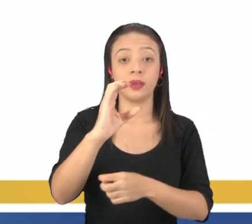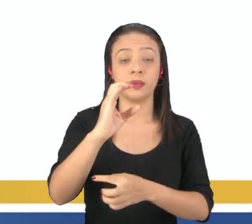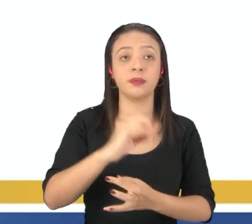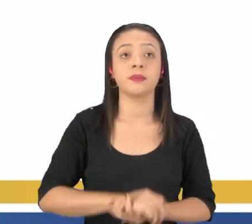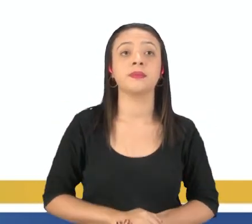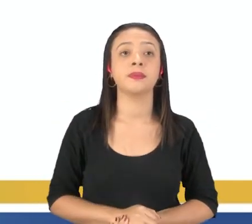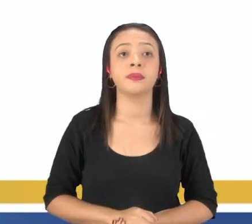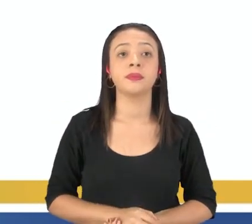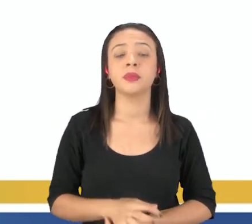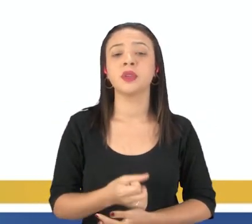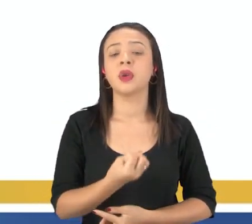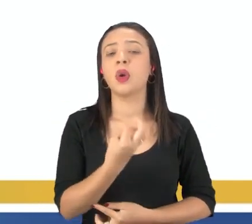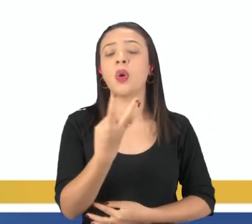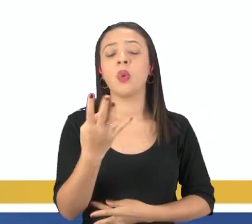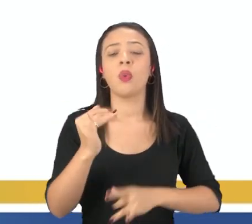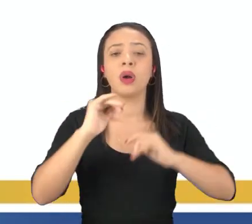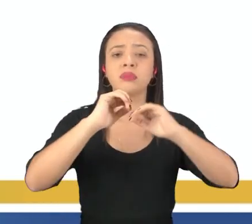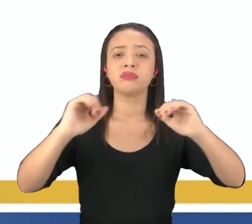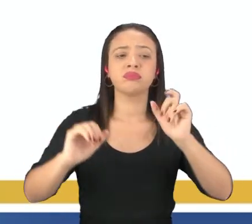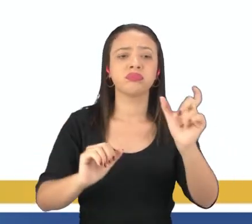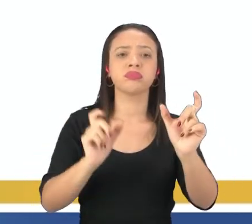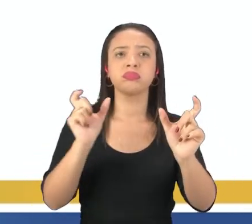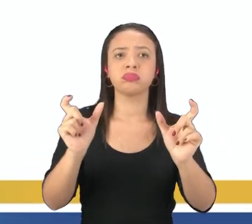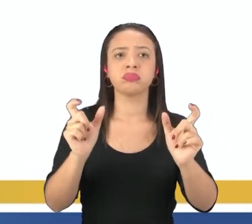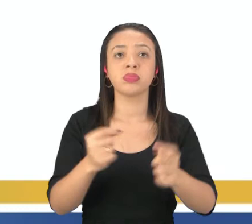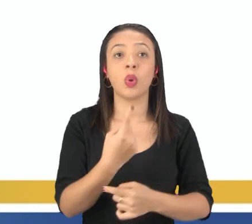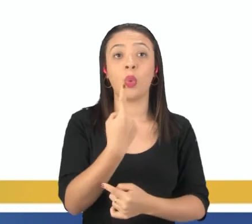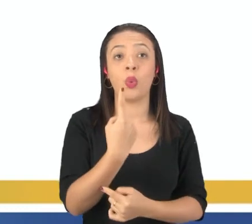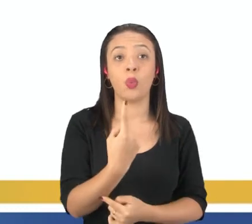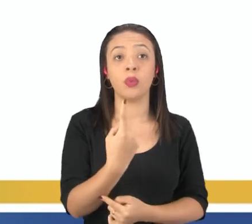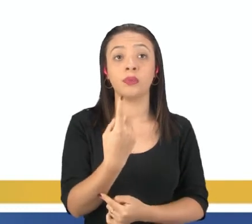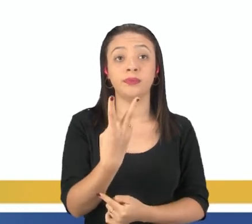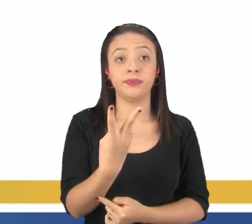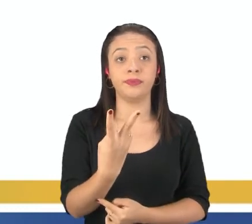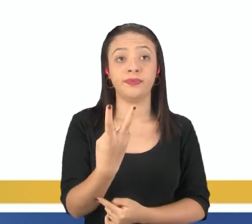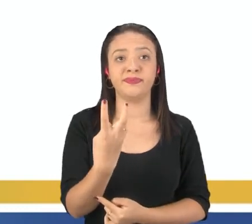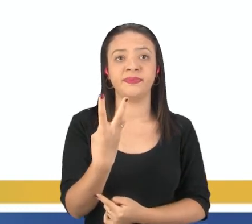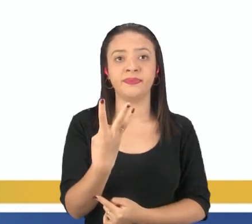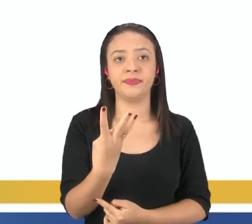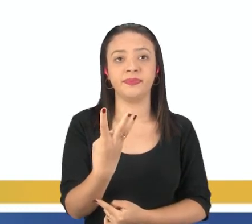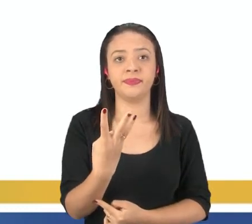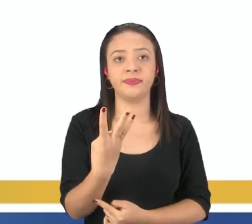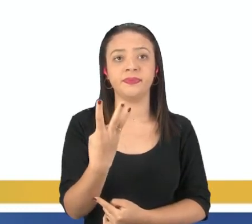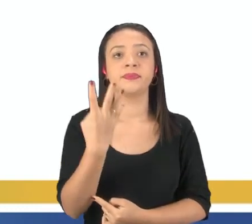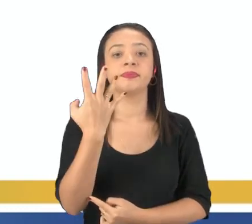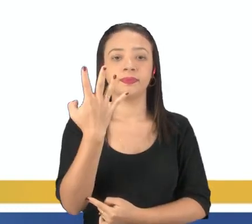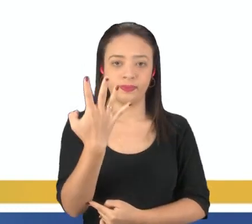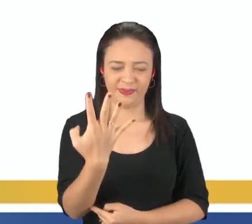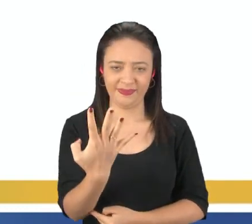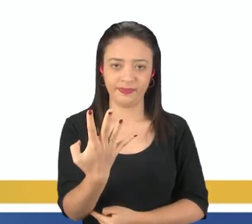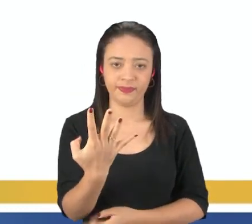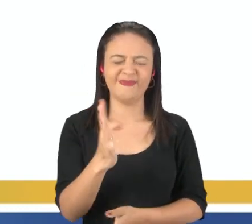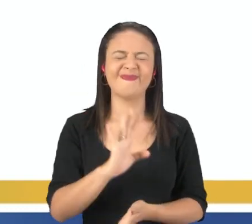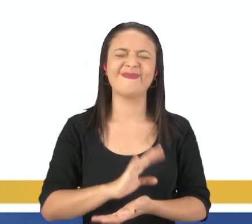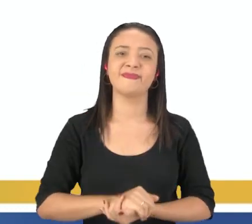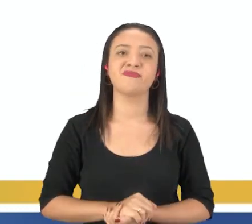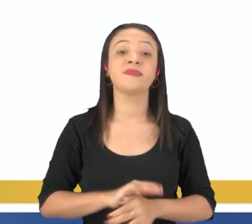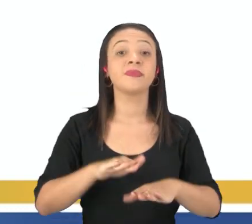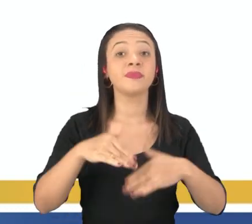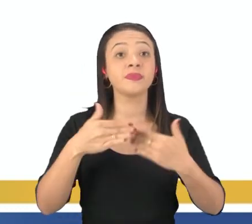letra C vamos ver quantas partes Foi dividida essa reta em uma duas três e